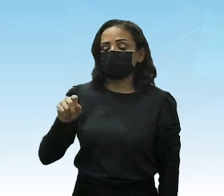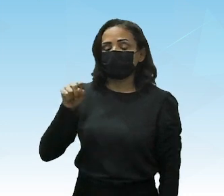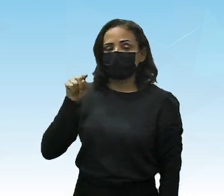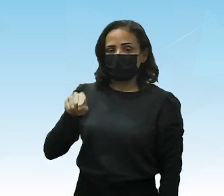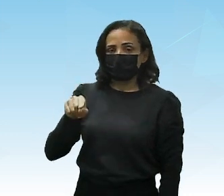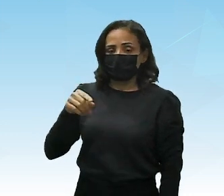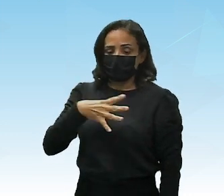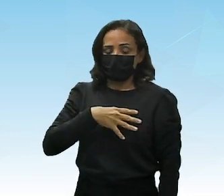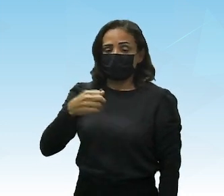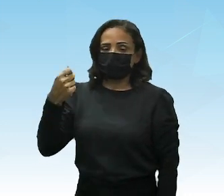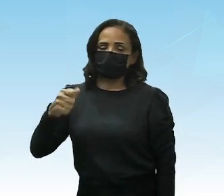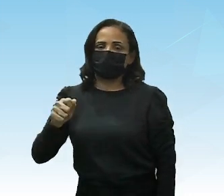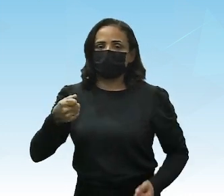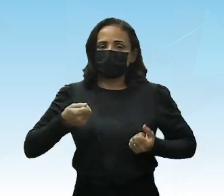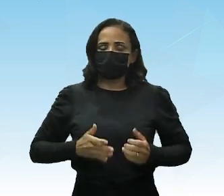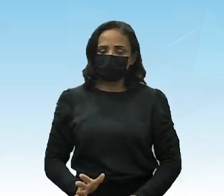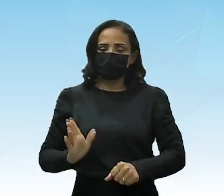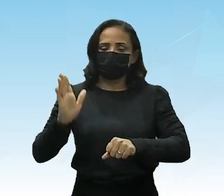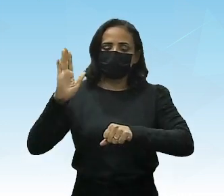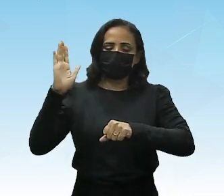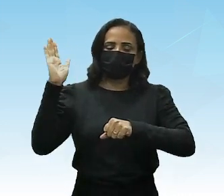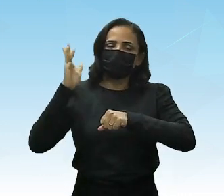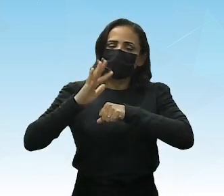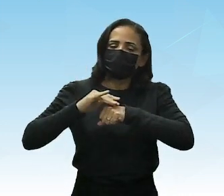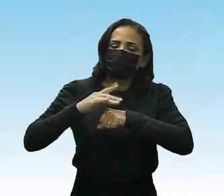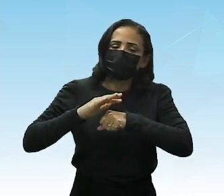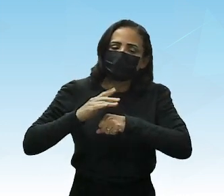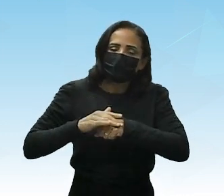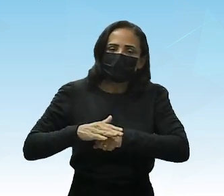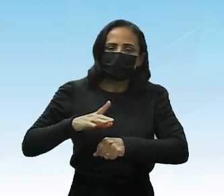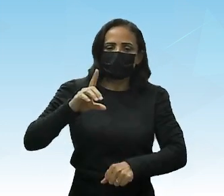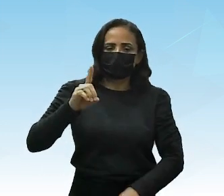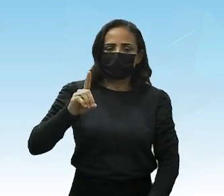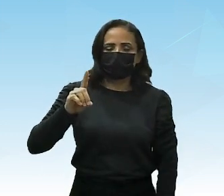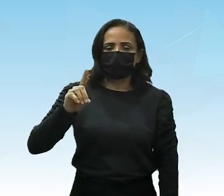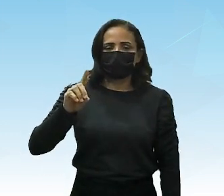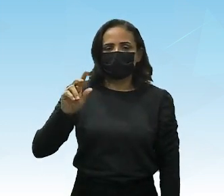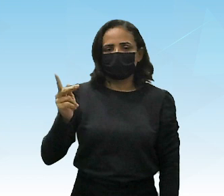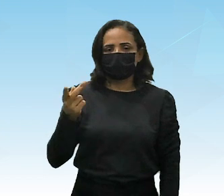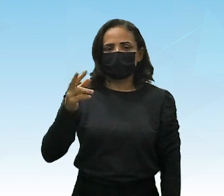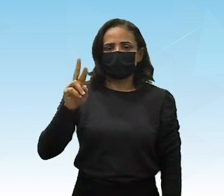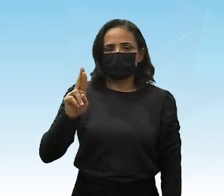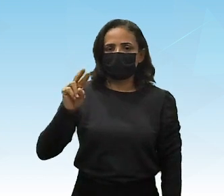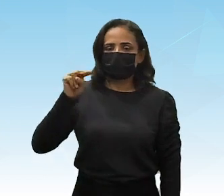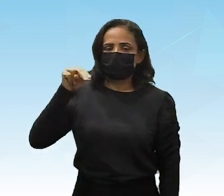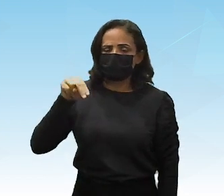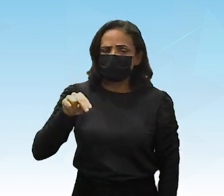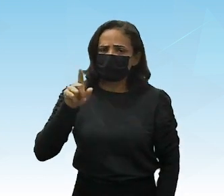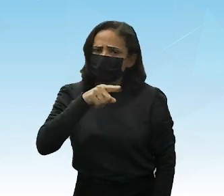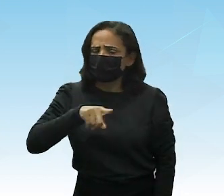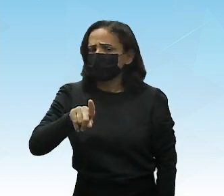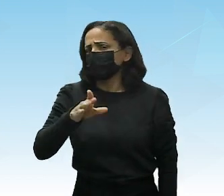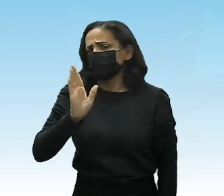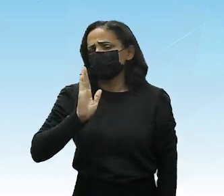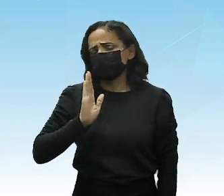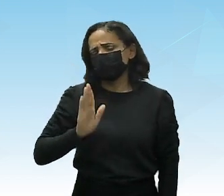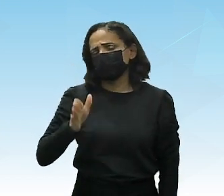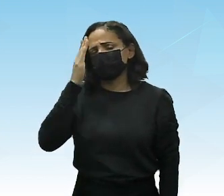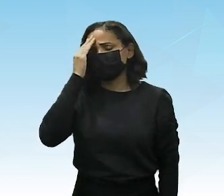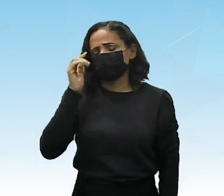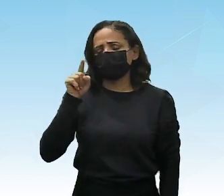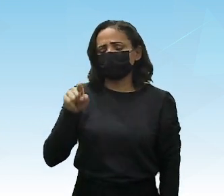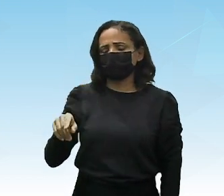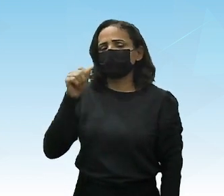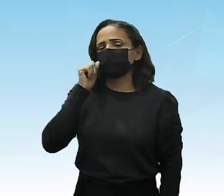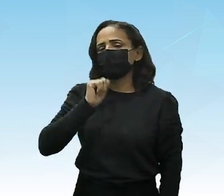é doente. Ora, se Rodrigo tem DHRN e foi gerado em Maria, uma certeza você tem de Maria, que Maria